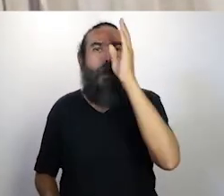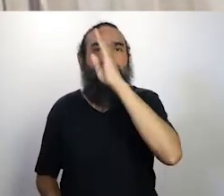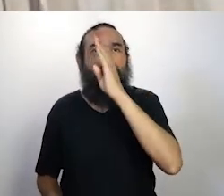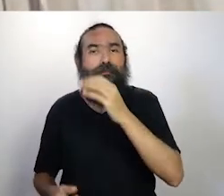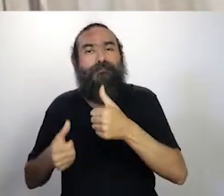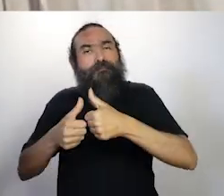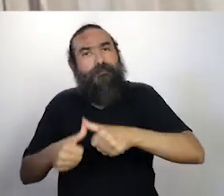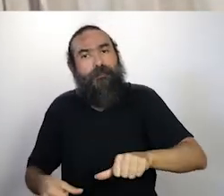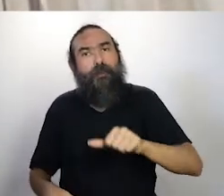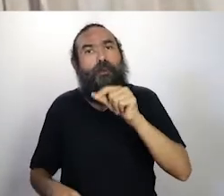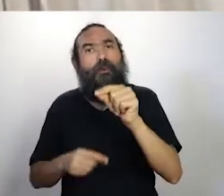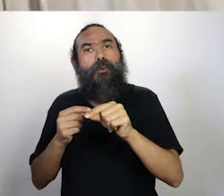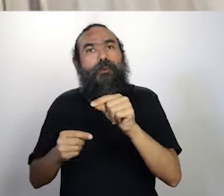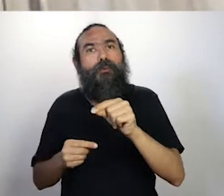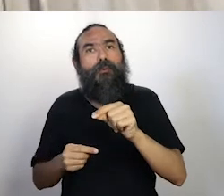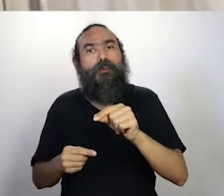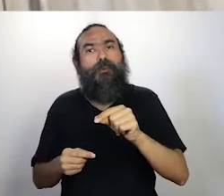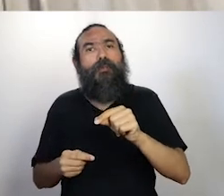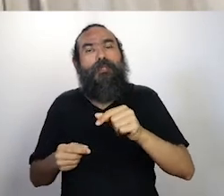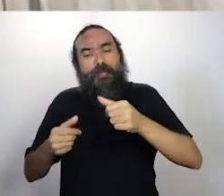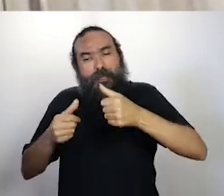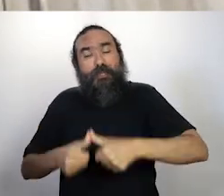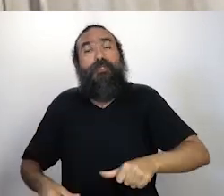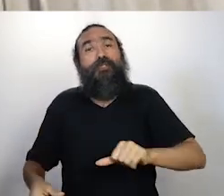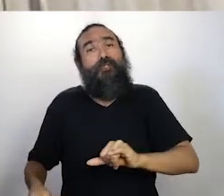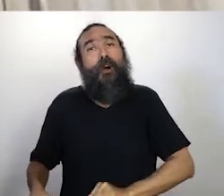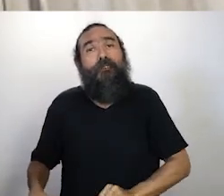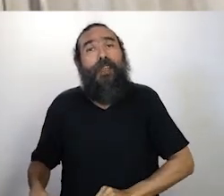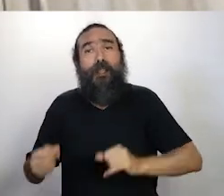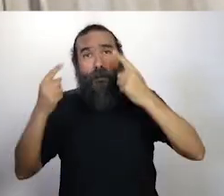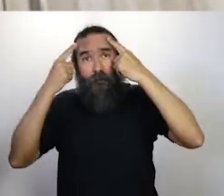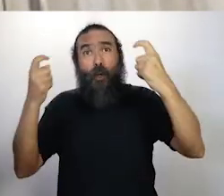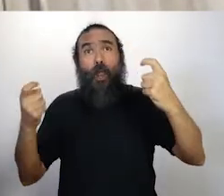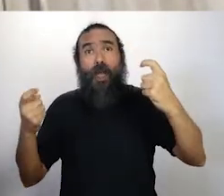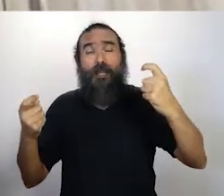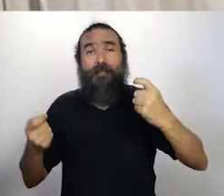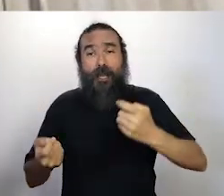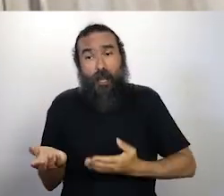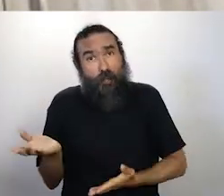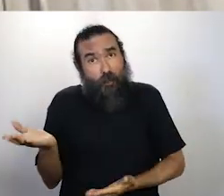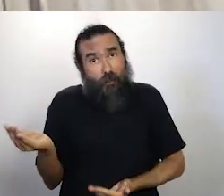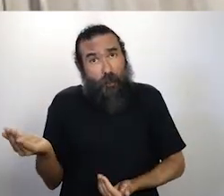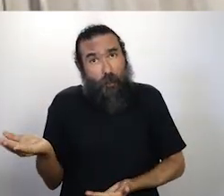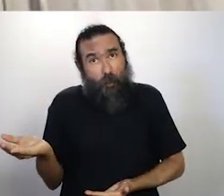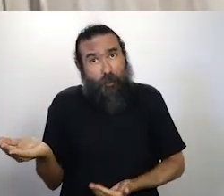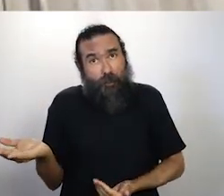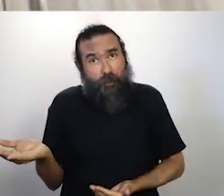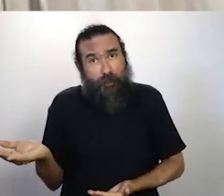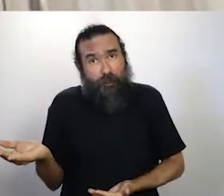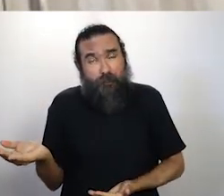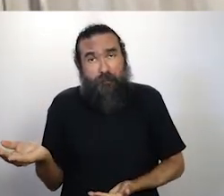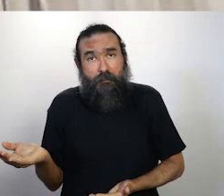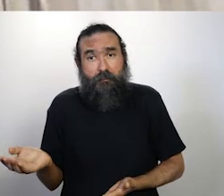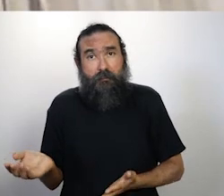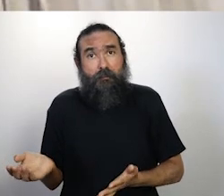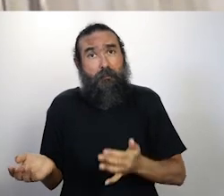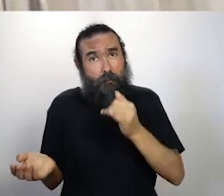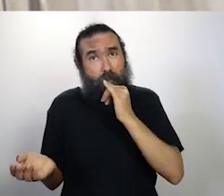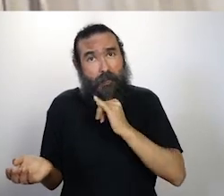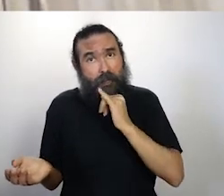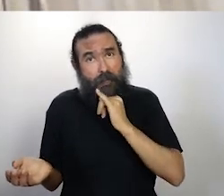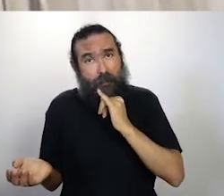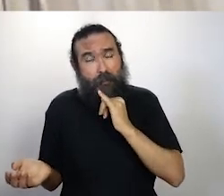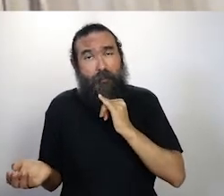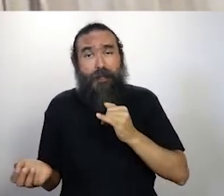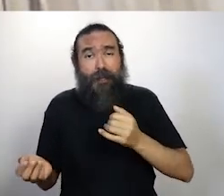manifestações de violência. Então, a juventude, quando a gente olha ali por essa narrativa, a gente não está falando só de potencialidade. A gente